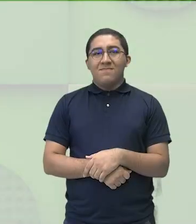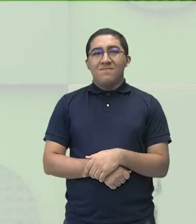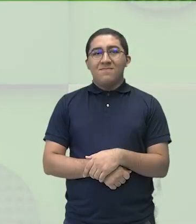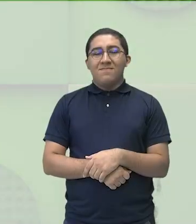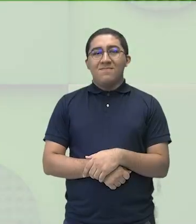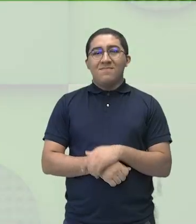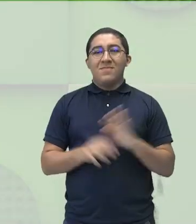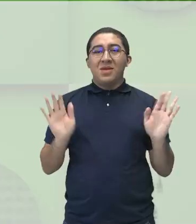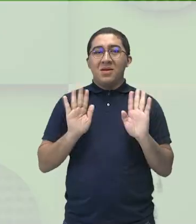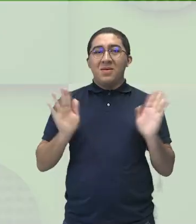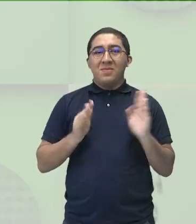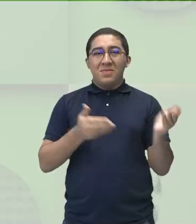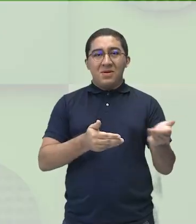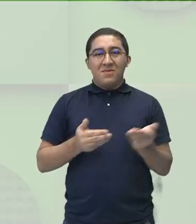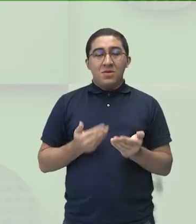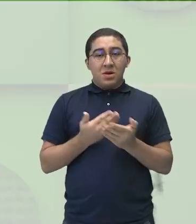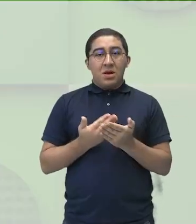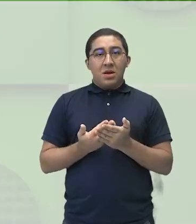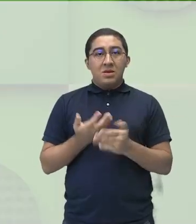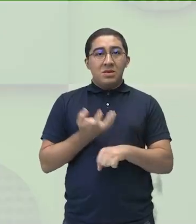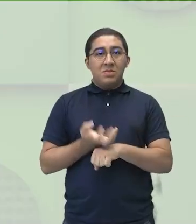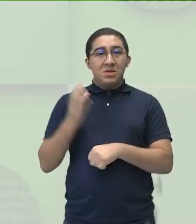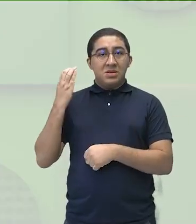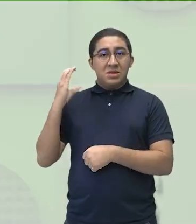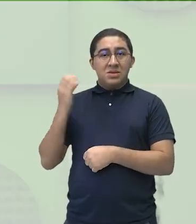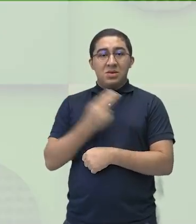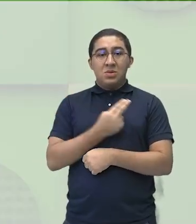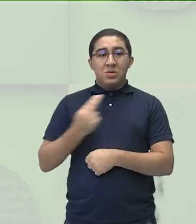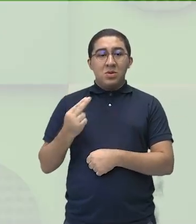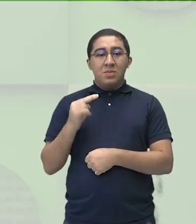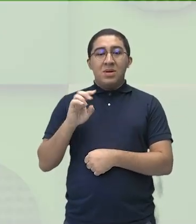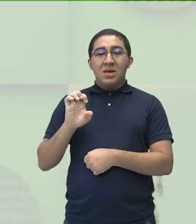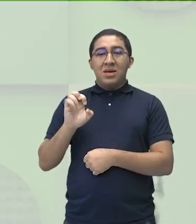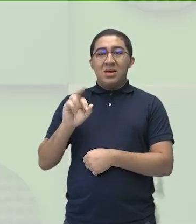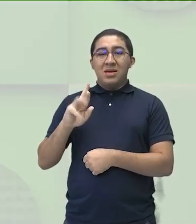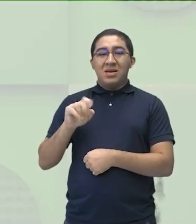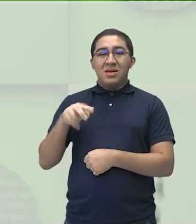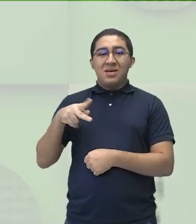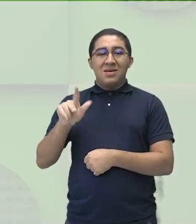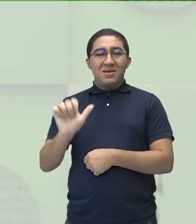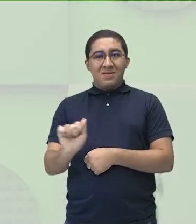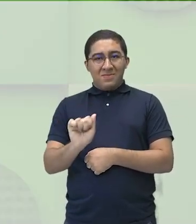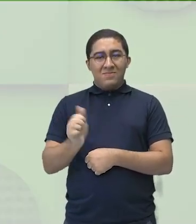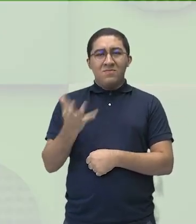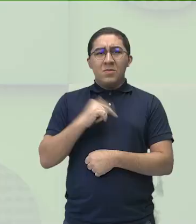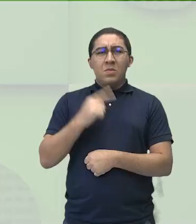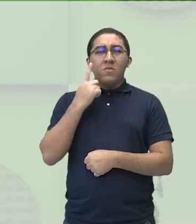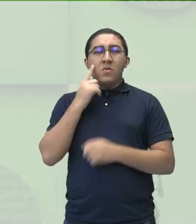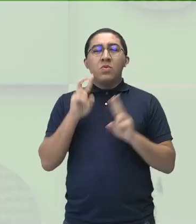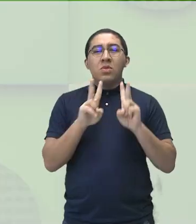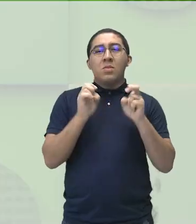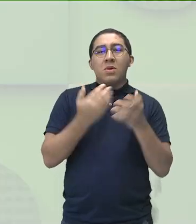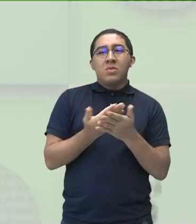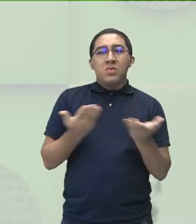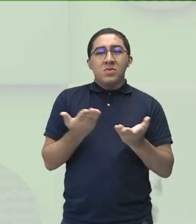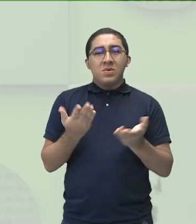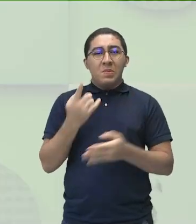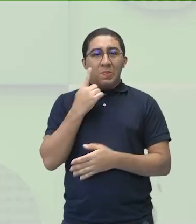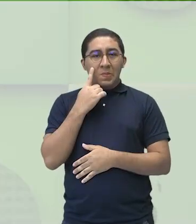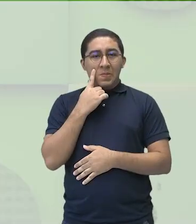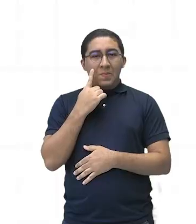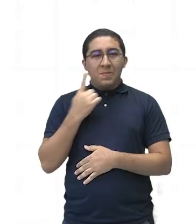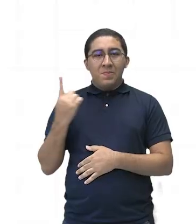Olá, sejam bem-vindos à nossa aula de ciências. Eu sou a professora Érica Guimarães e vamos ver o que teremos na aula de hoje?